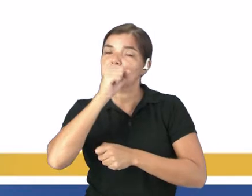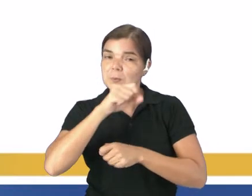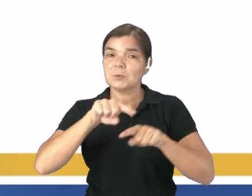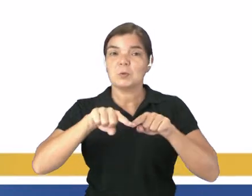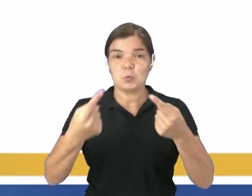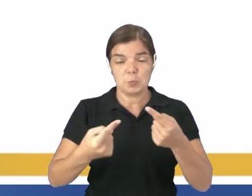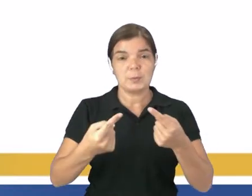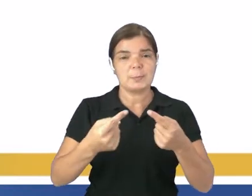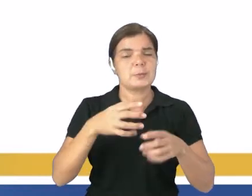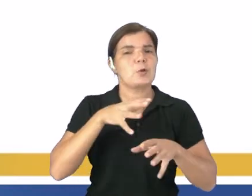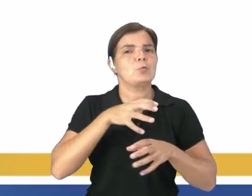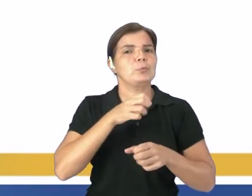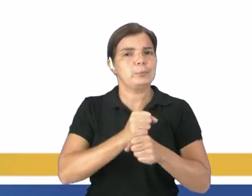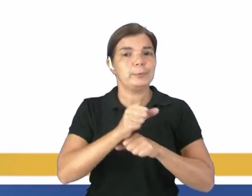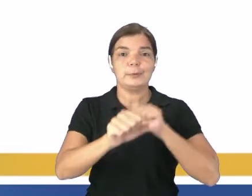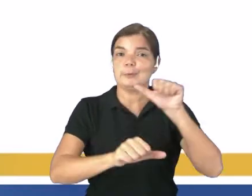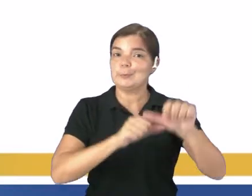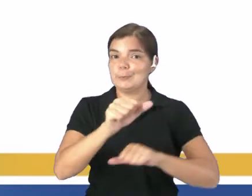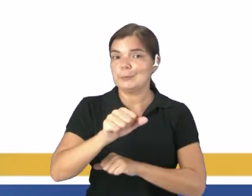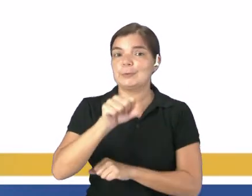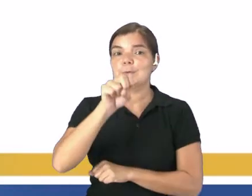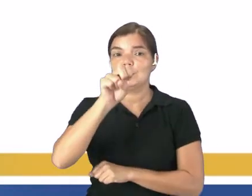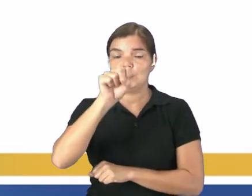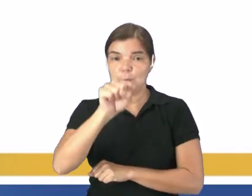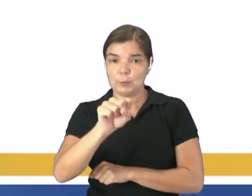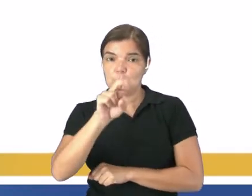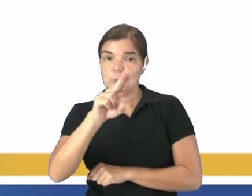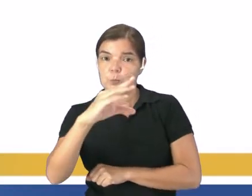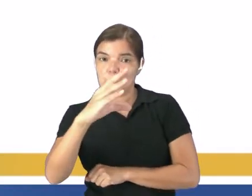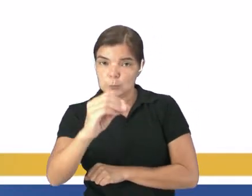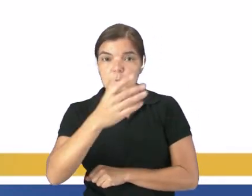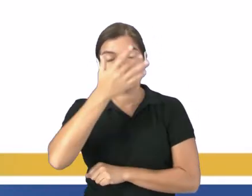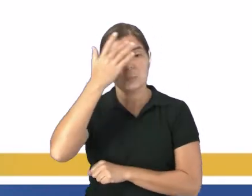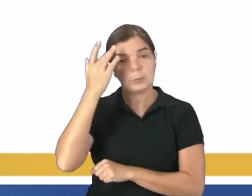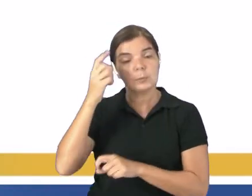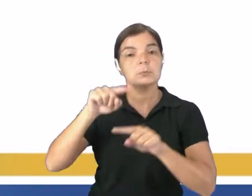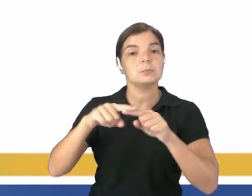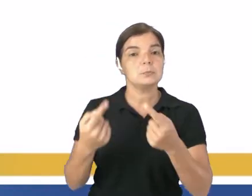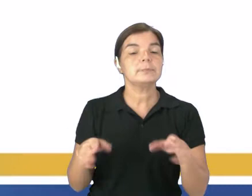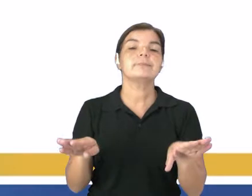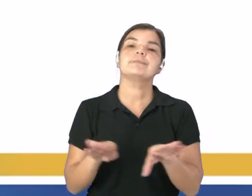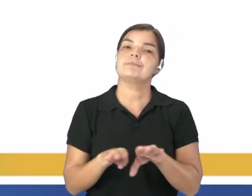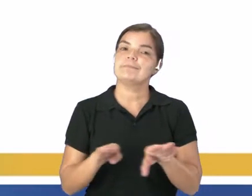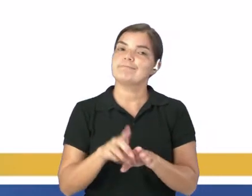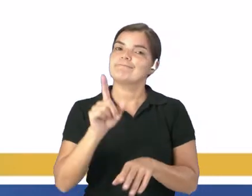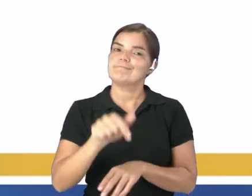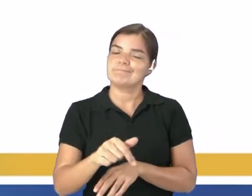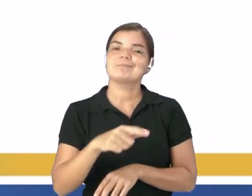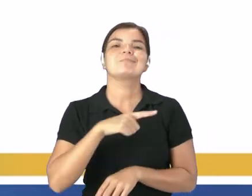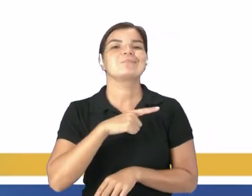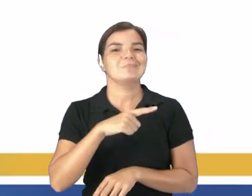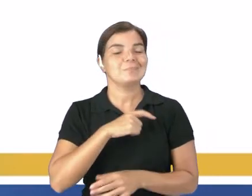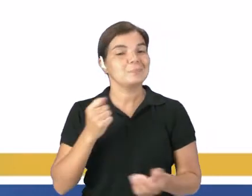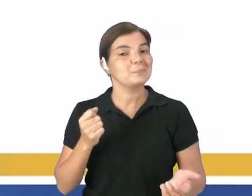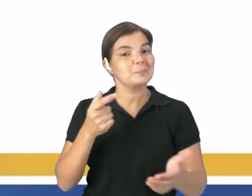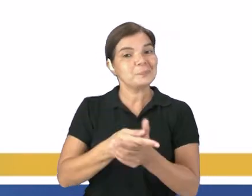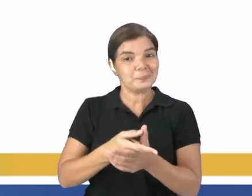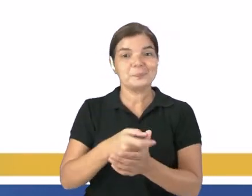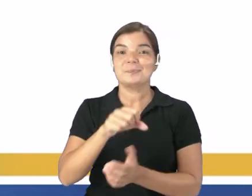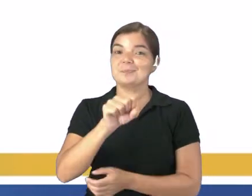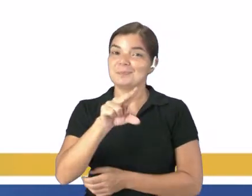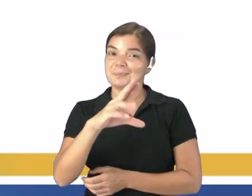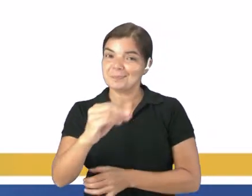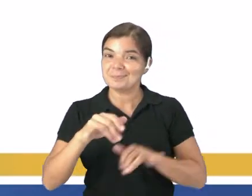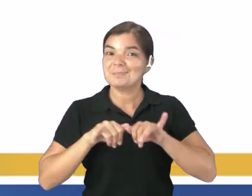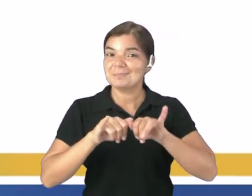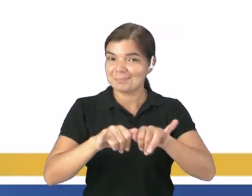laranja, espremendo ela e transformando ela em suco. Ele é essa pessoa. Mas também é a pessoa que compra esse suco de laranja no mercado quando